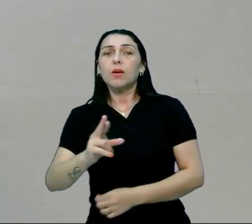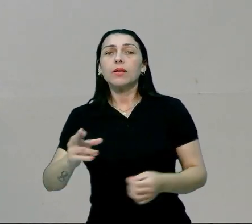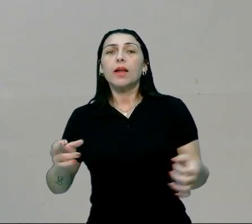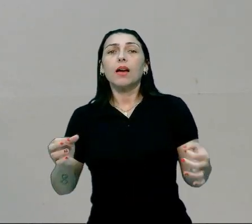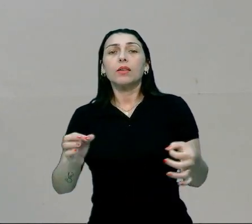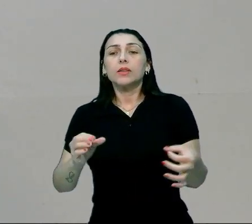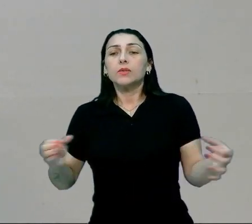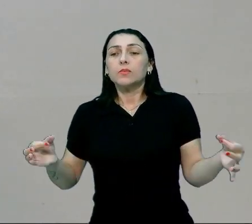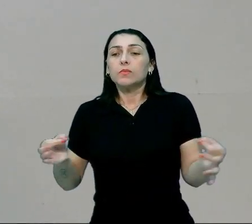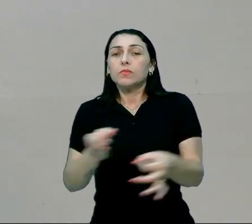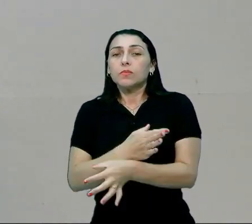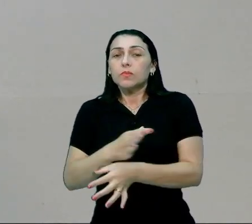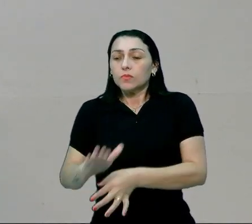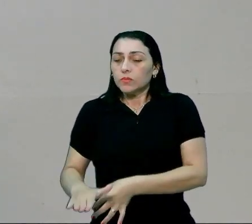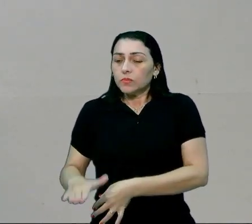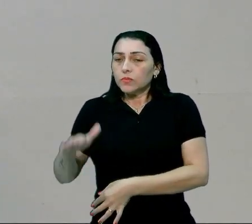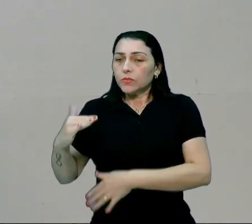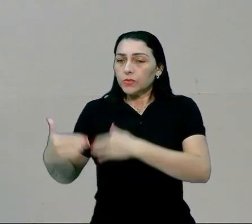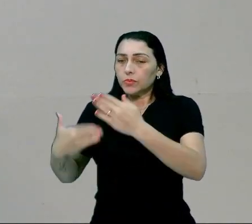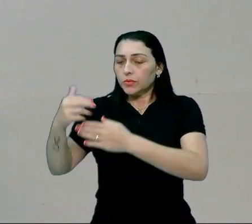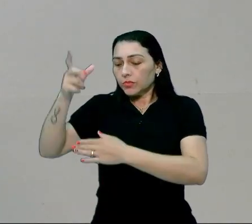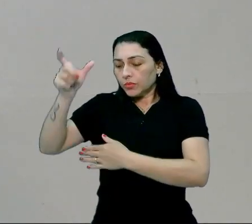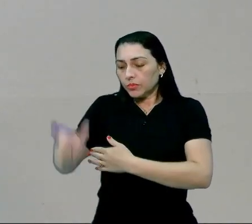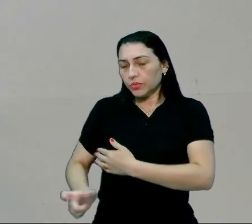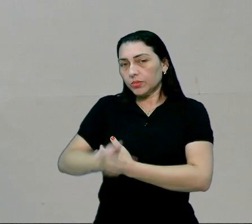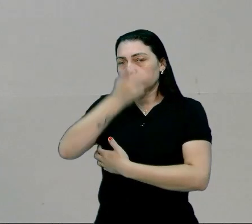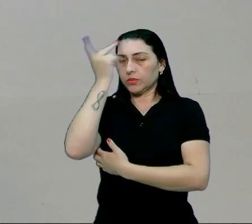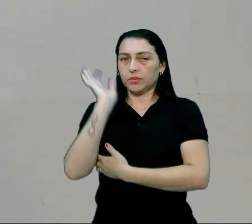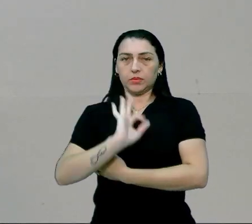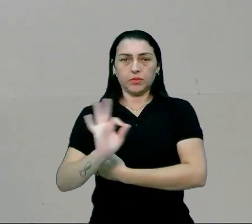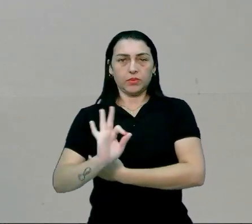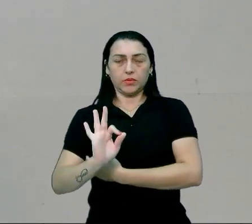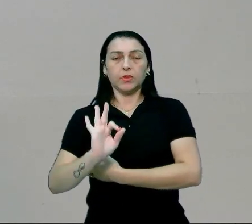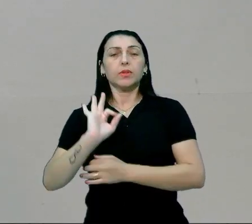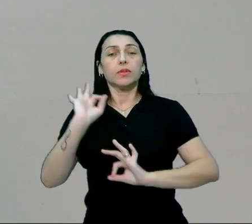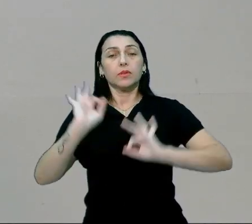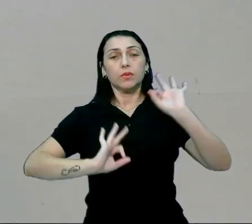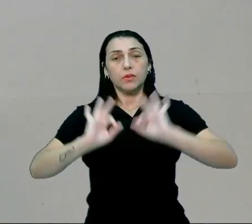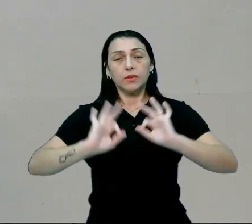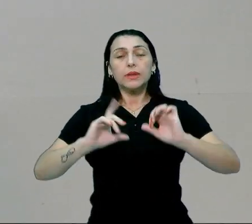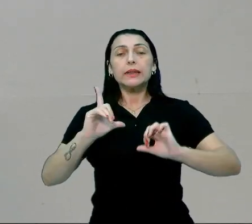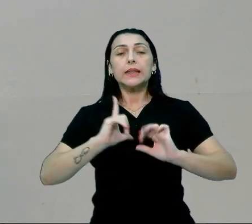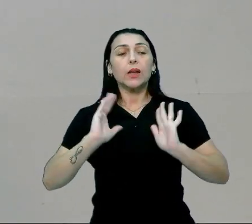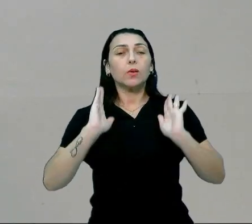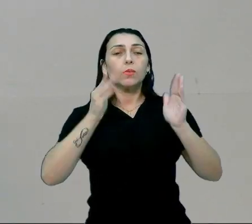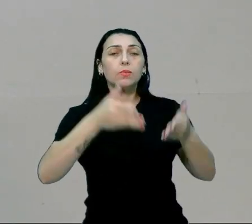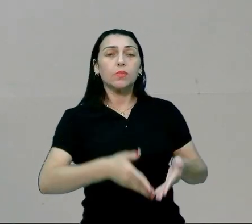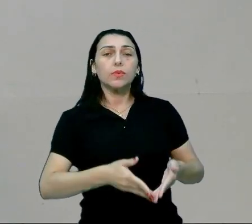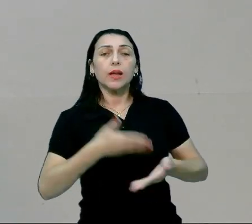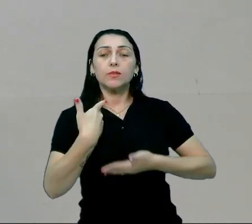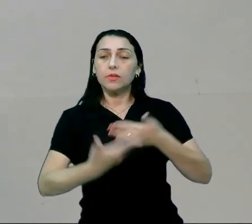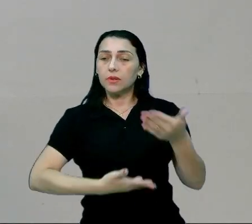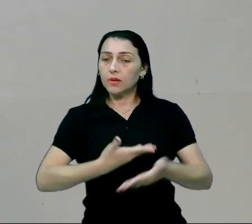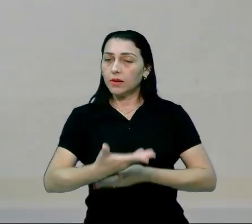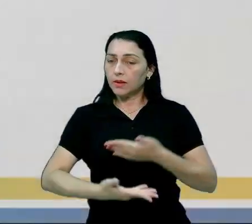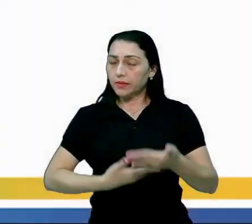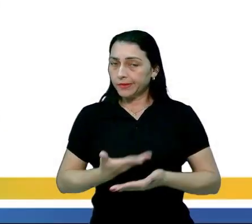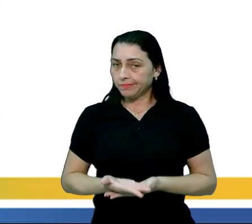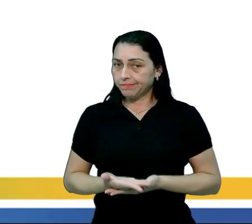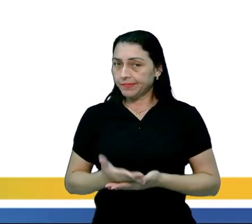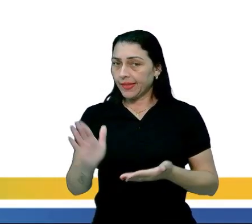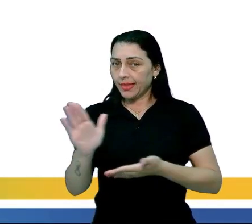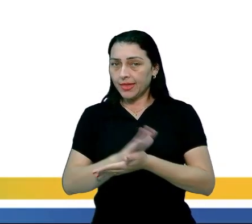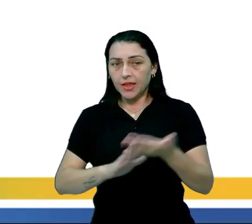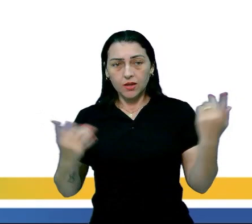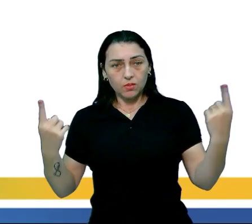formação daquele indivíduo, do desenvolvimento daquele ser. Então, nessa construção, a gente tem como direcionamento a socialização. Então, nada